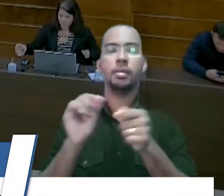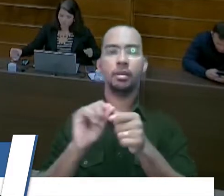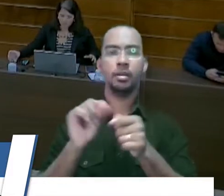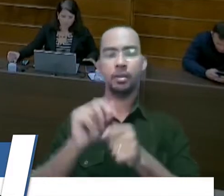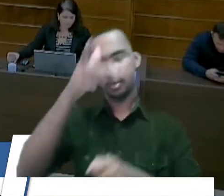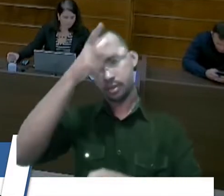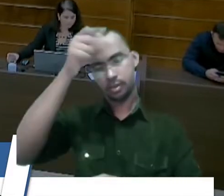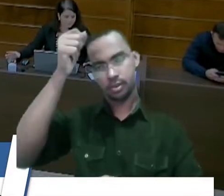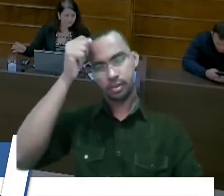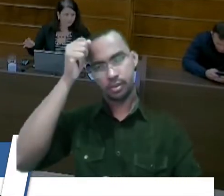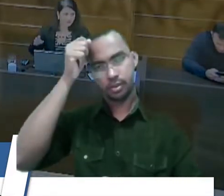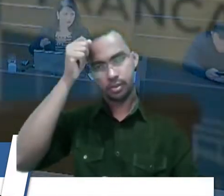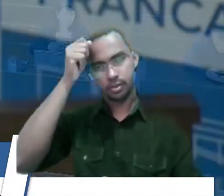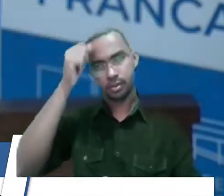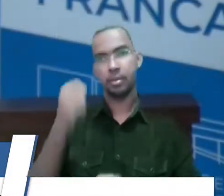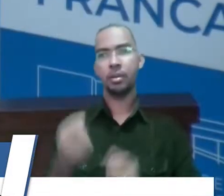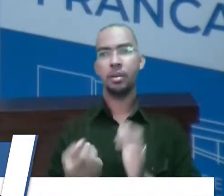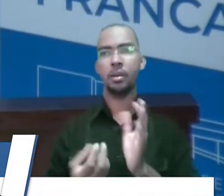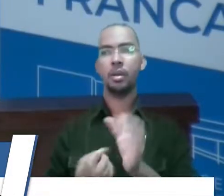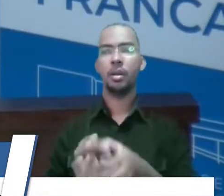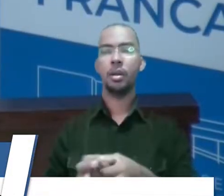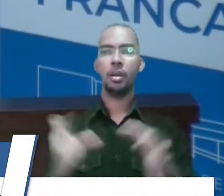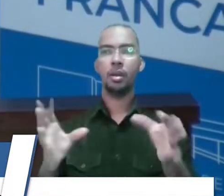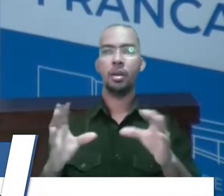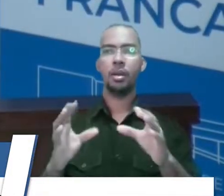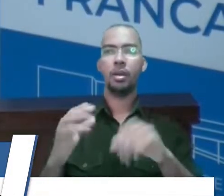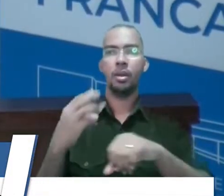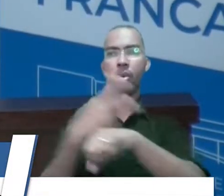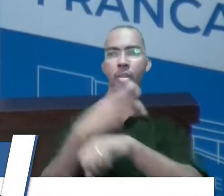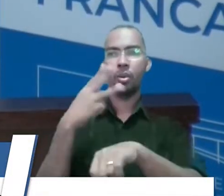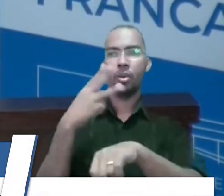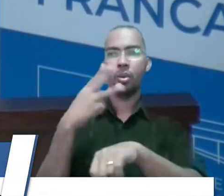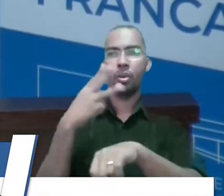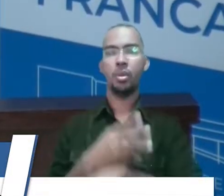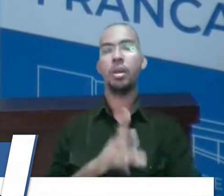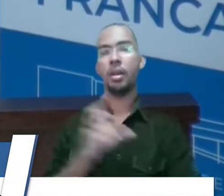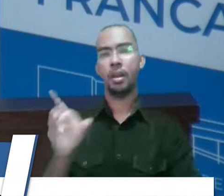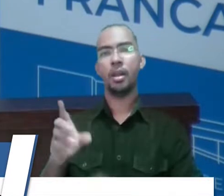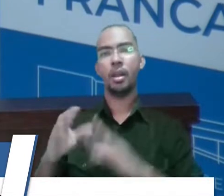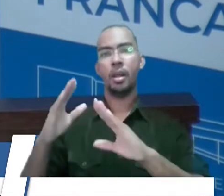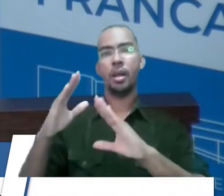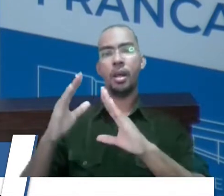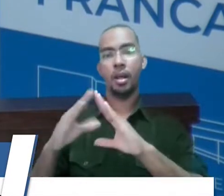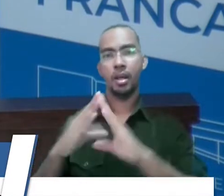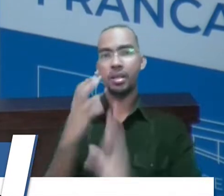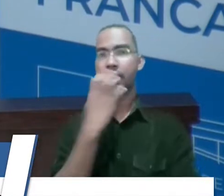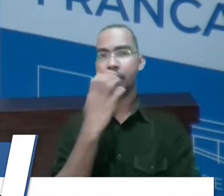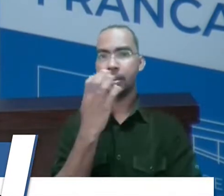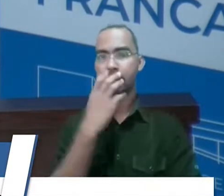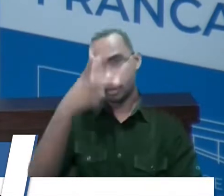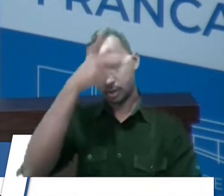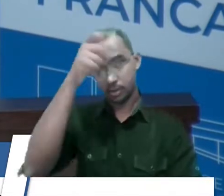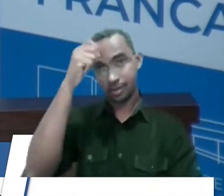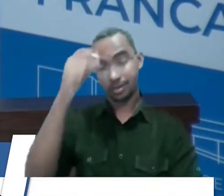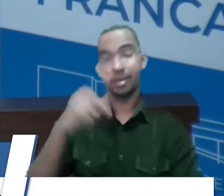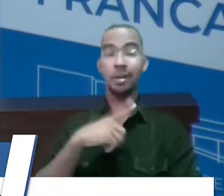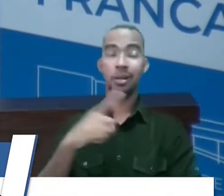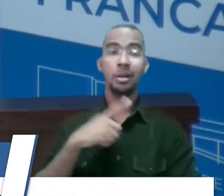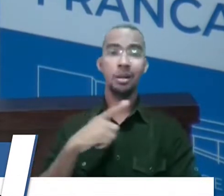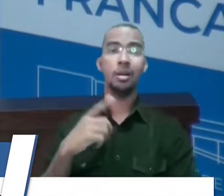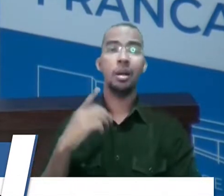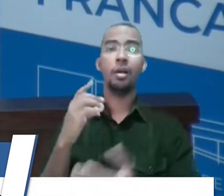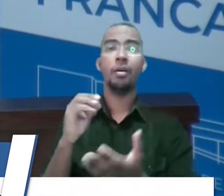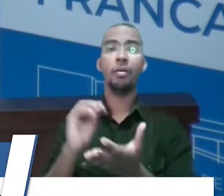de disponibilizar um canal de WhatsApp no Canil Municipal. Por quê? A gente está tendo muitos desencontros.